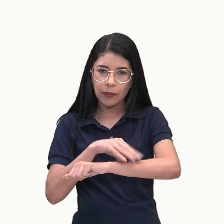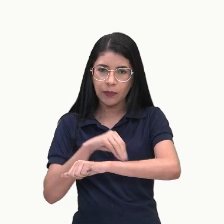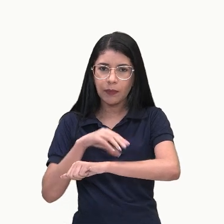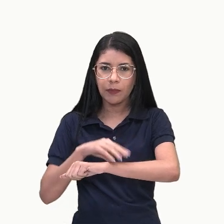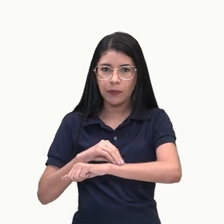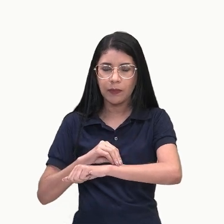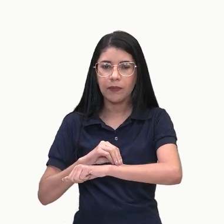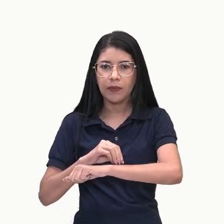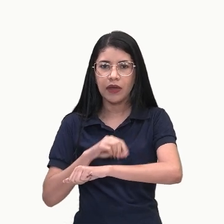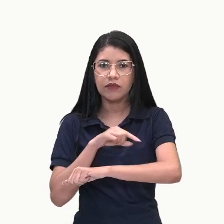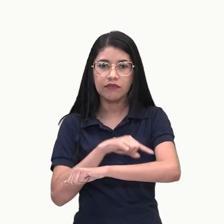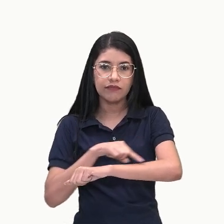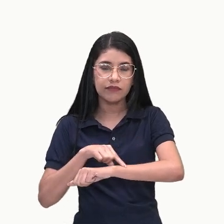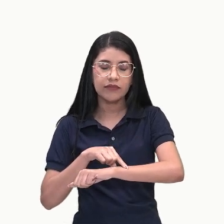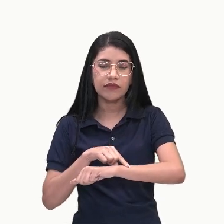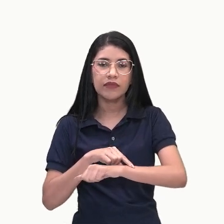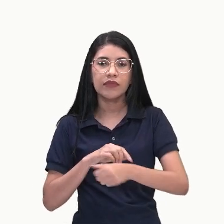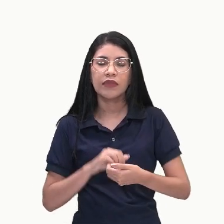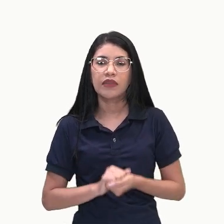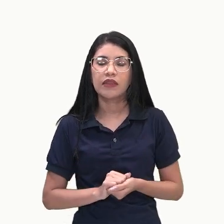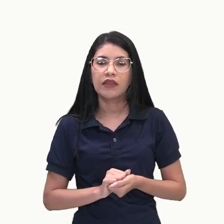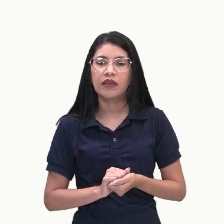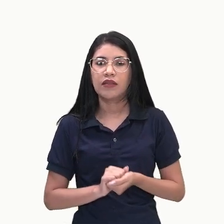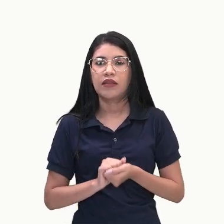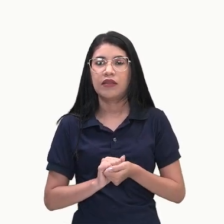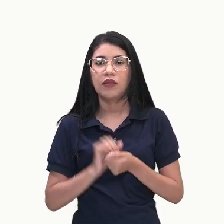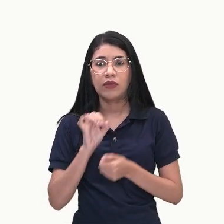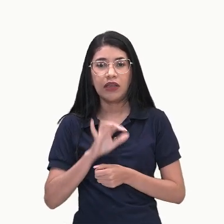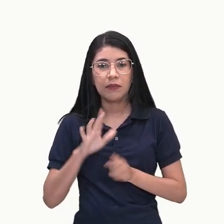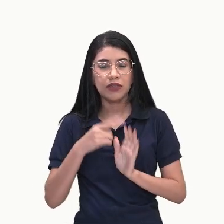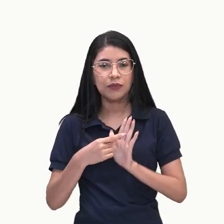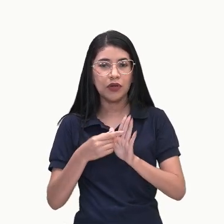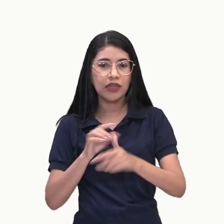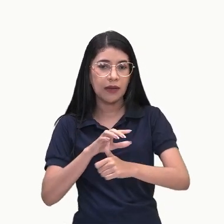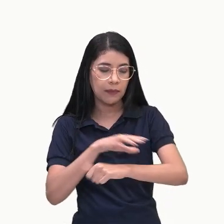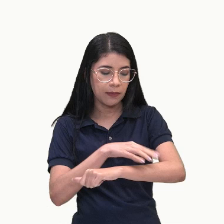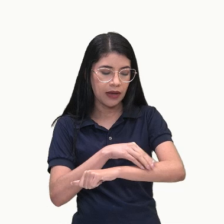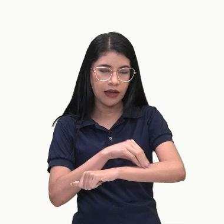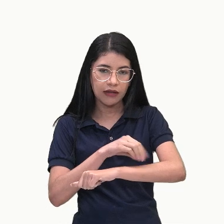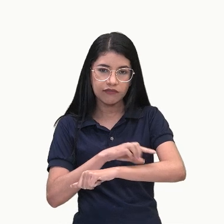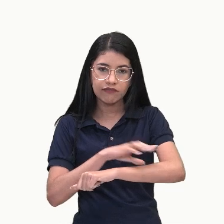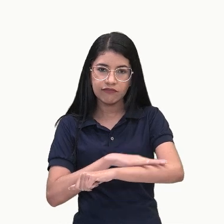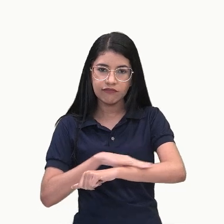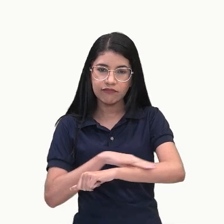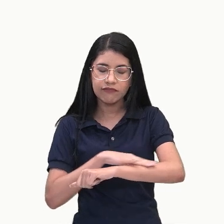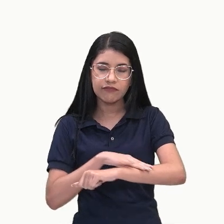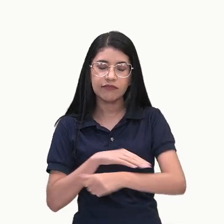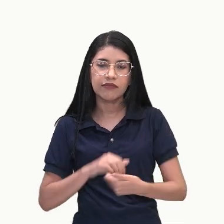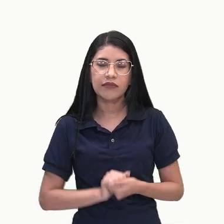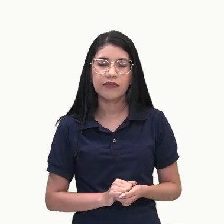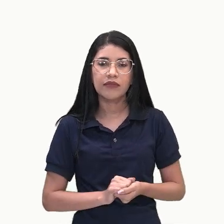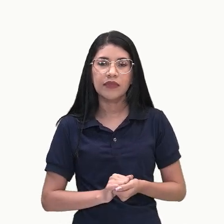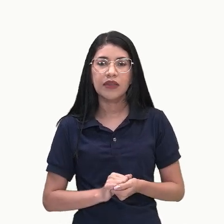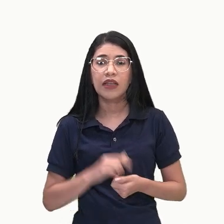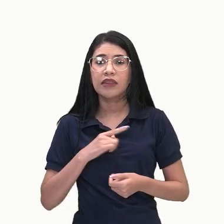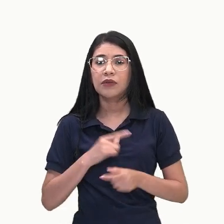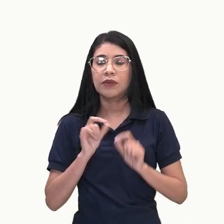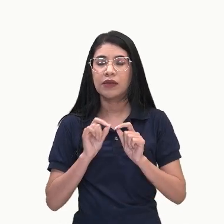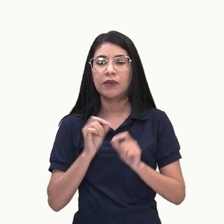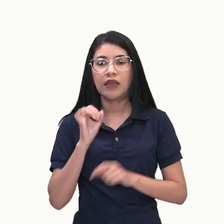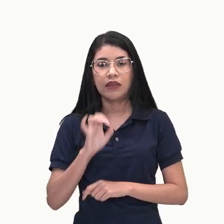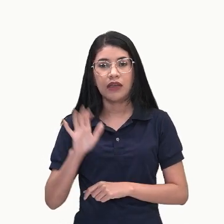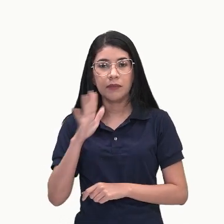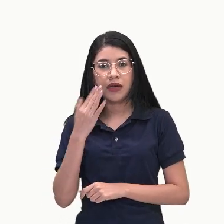ó. Então, é um recorte da nossa pele para a gente poder aí visualizar. Então, você tem aí o seguinte. Nesse